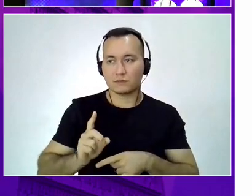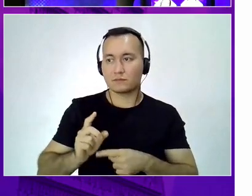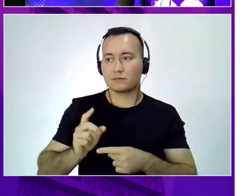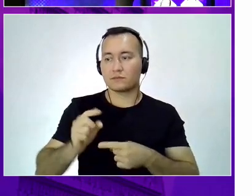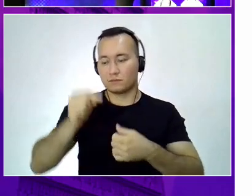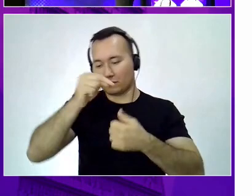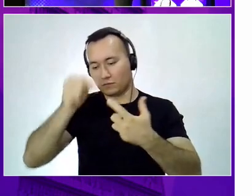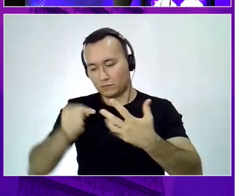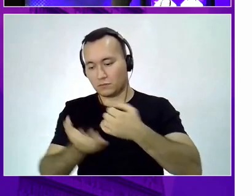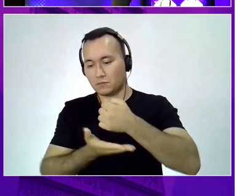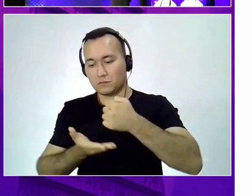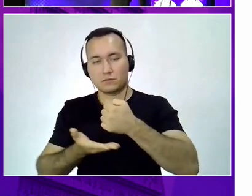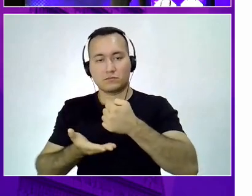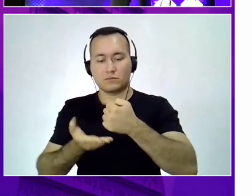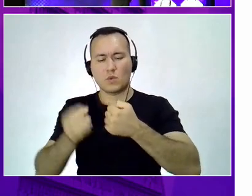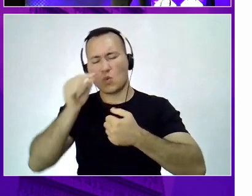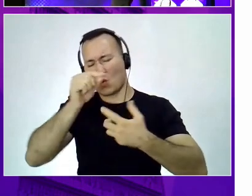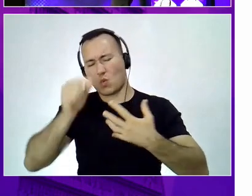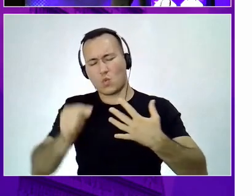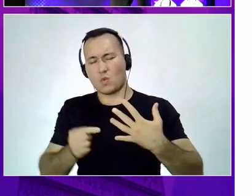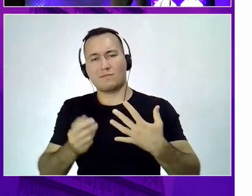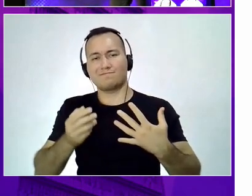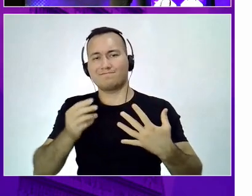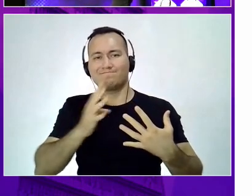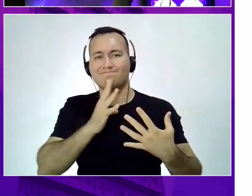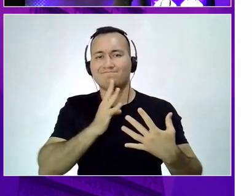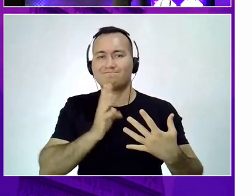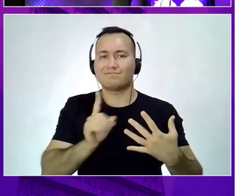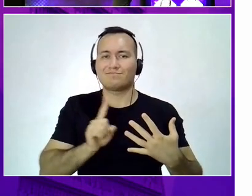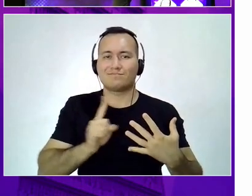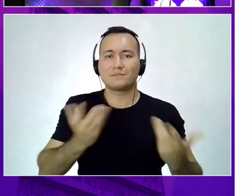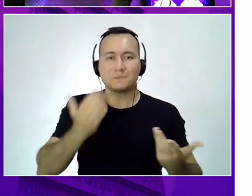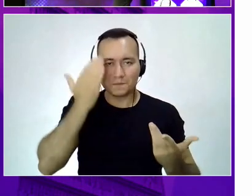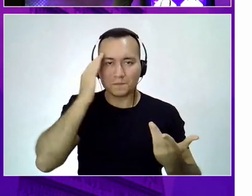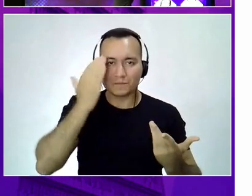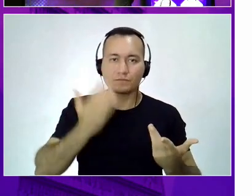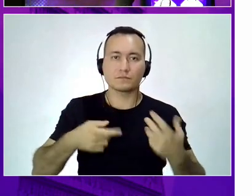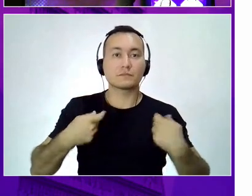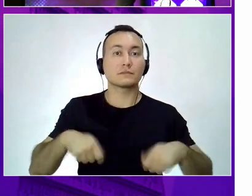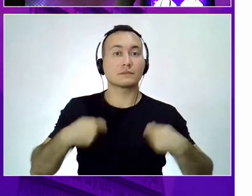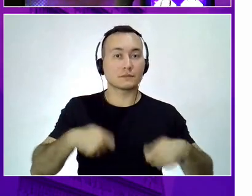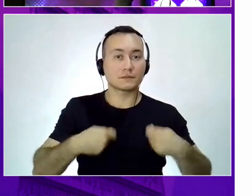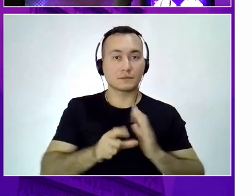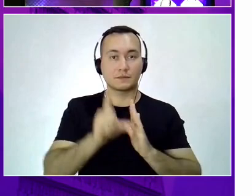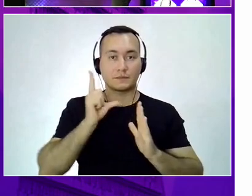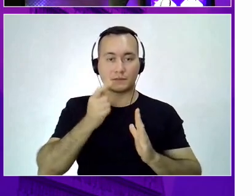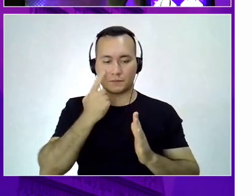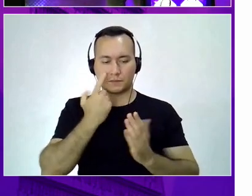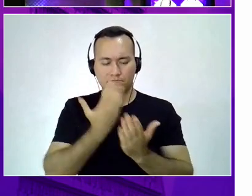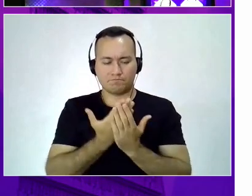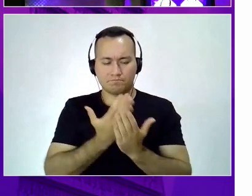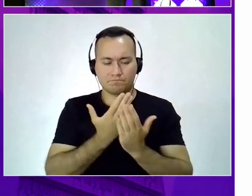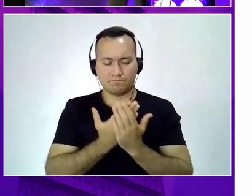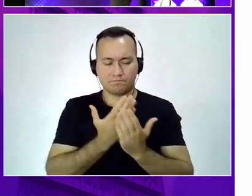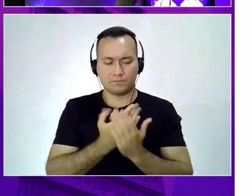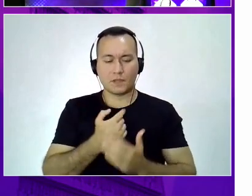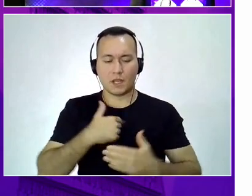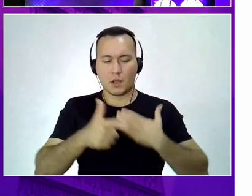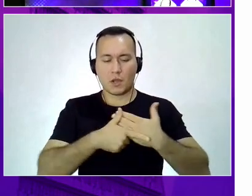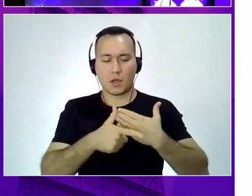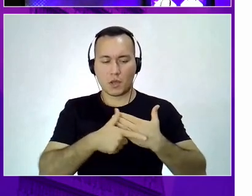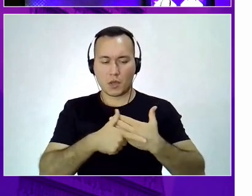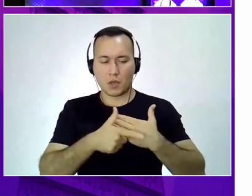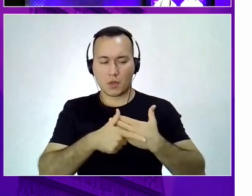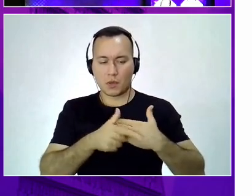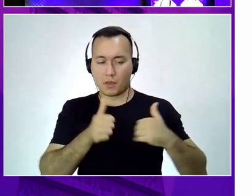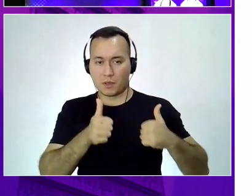a ferramenta, parece que está tudo ok, mas será que eu estou sendo eficiente? Será que eu estou realmente conseguindo ter um processo bom, de um pipeline